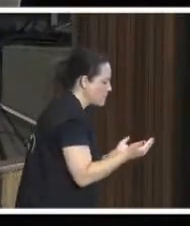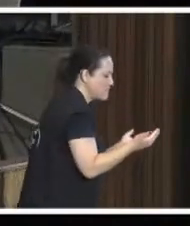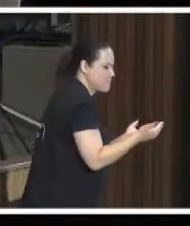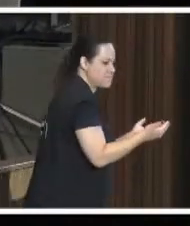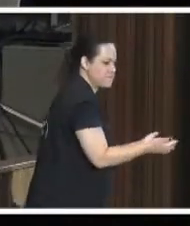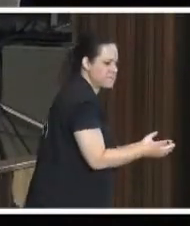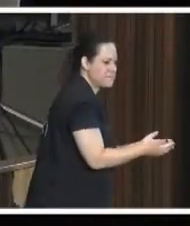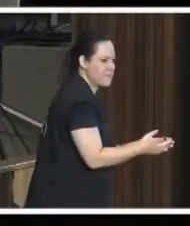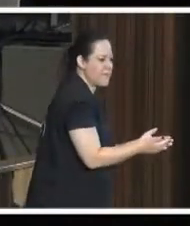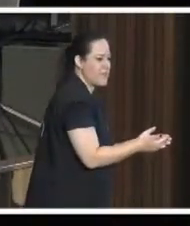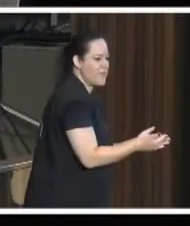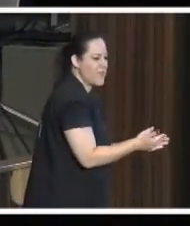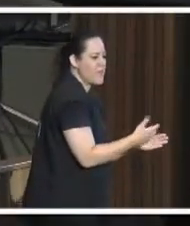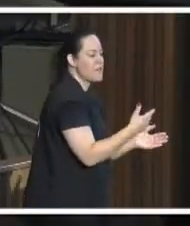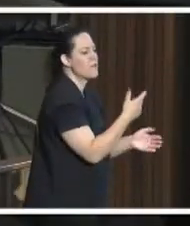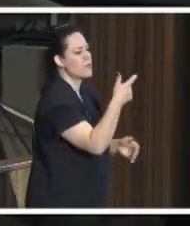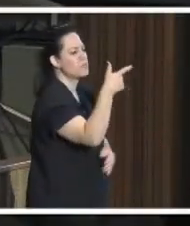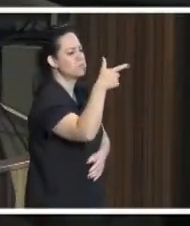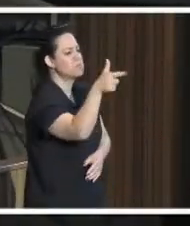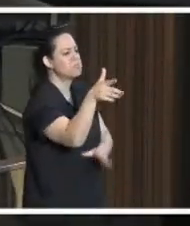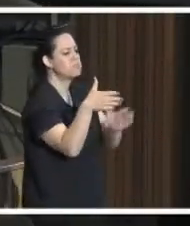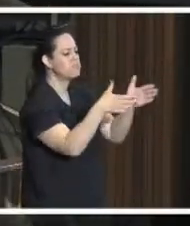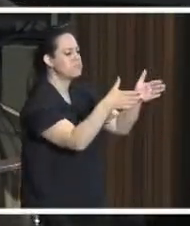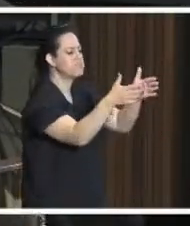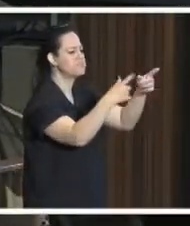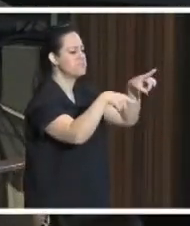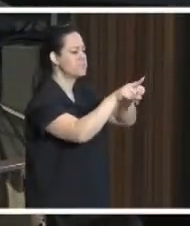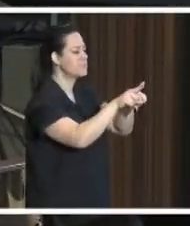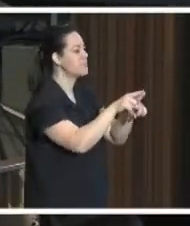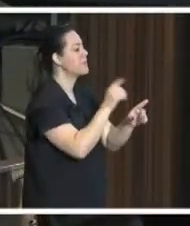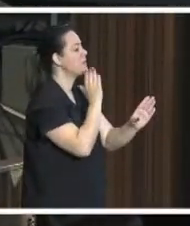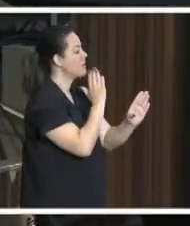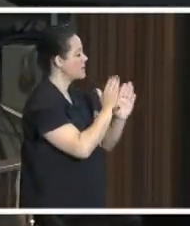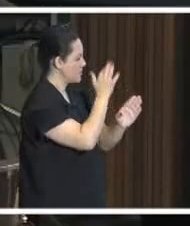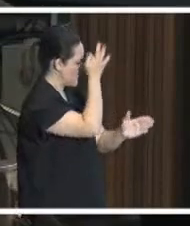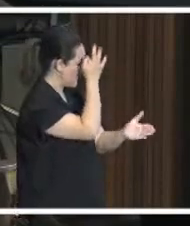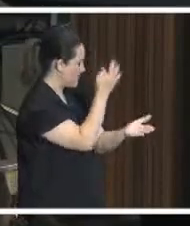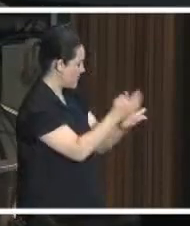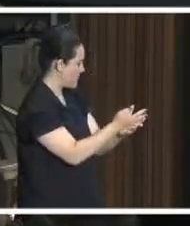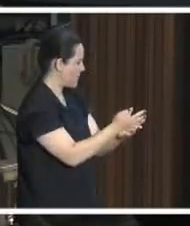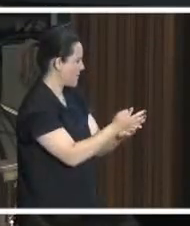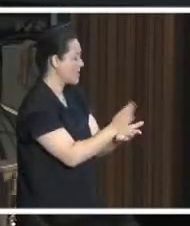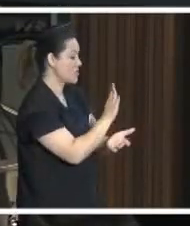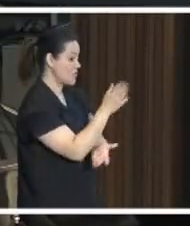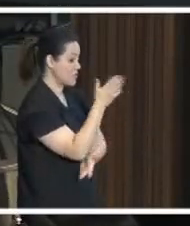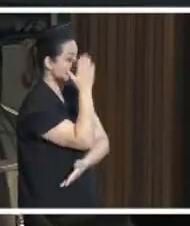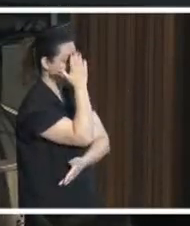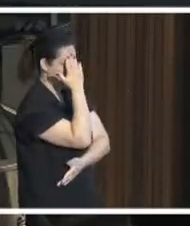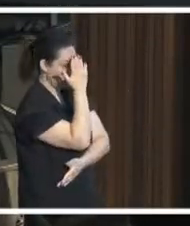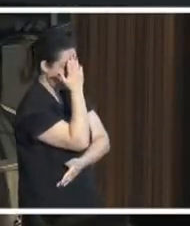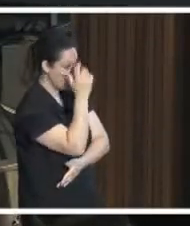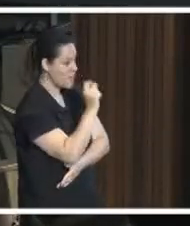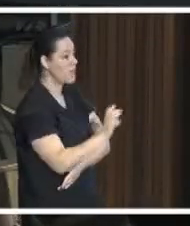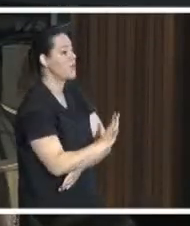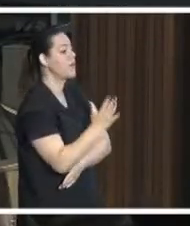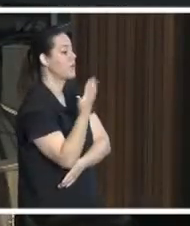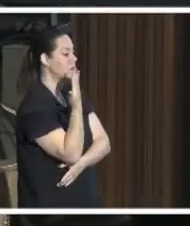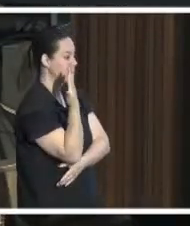os orientou, porque pela fé anteviram o que ia